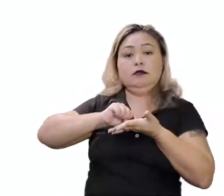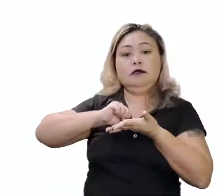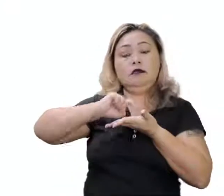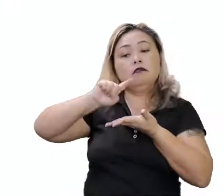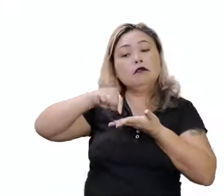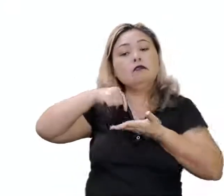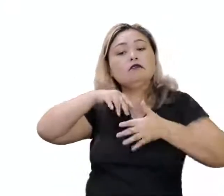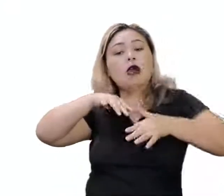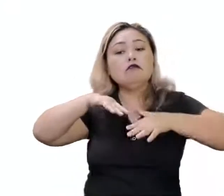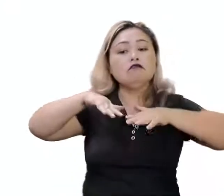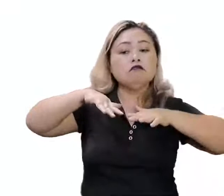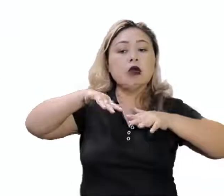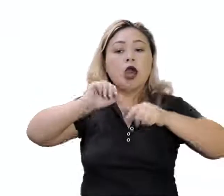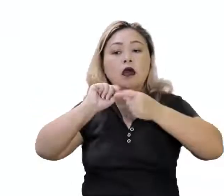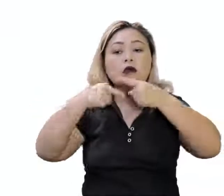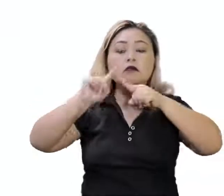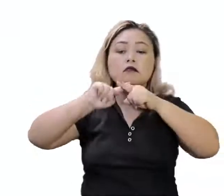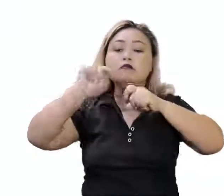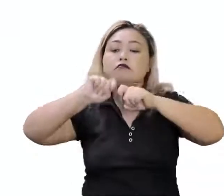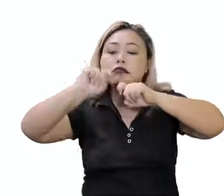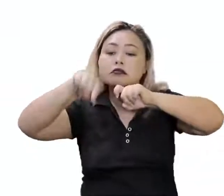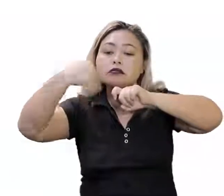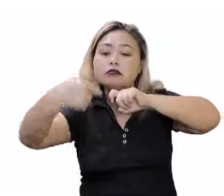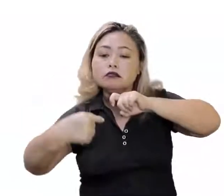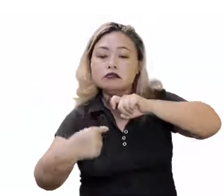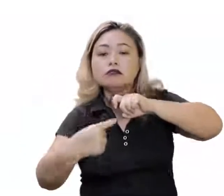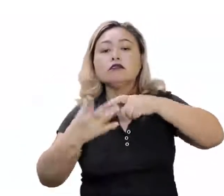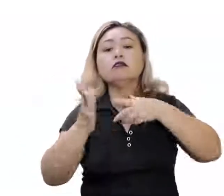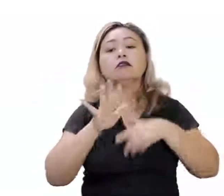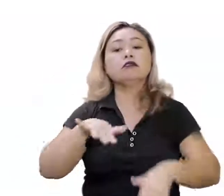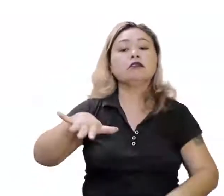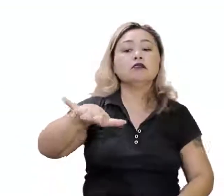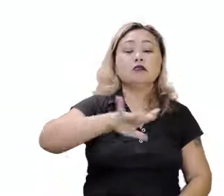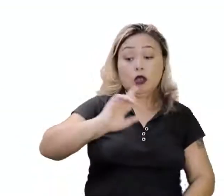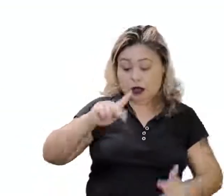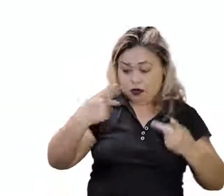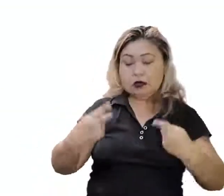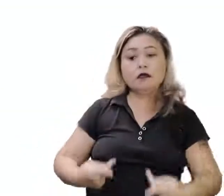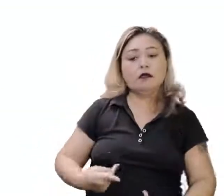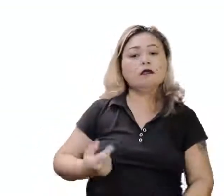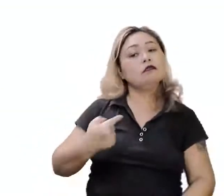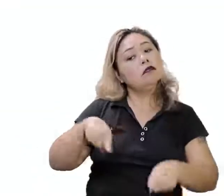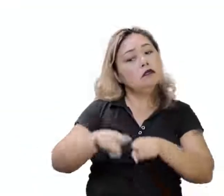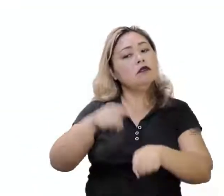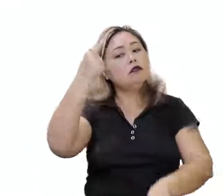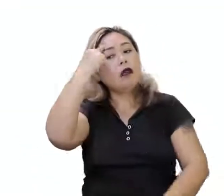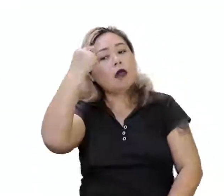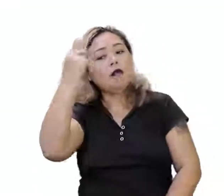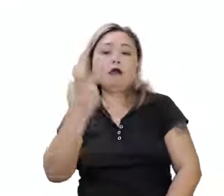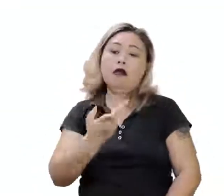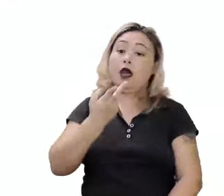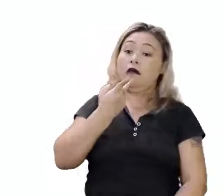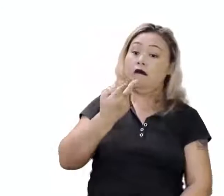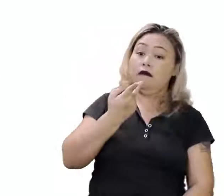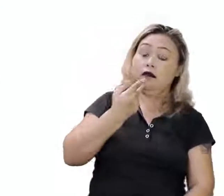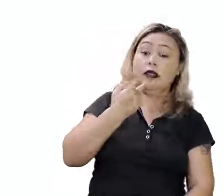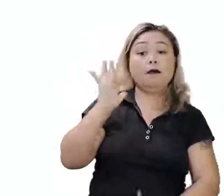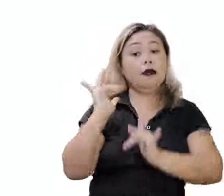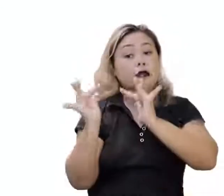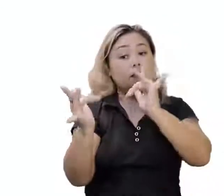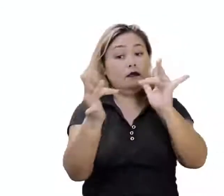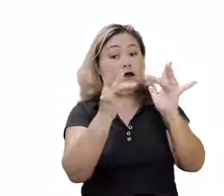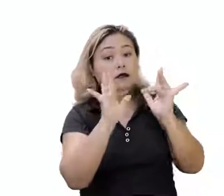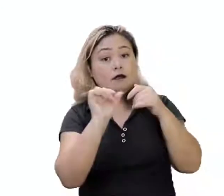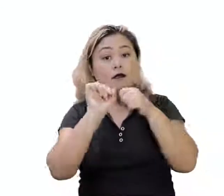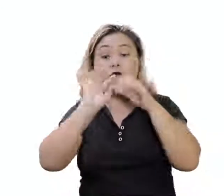para se locomover, para se reproduzir. No caso do ser humano, para pensar, para falar, para